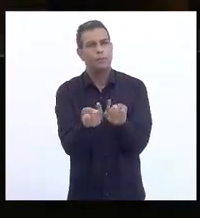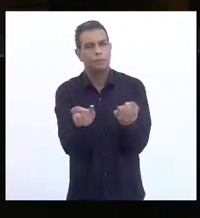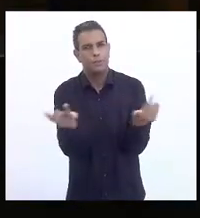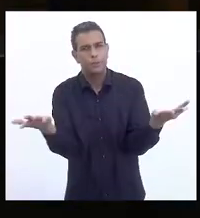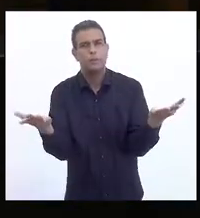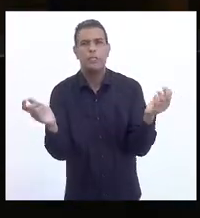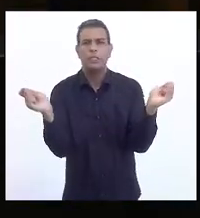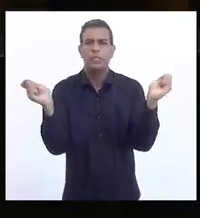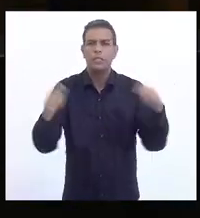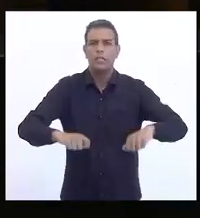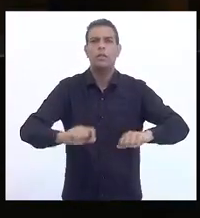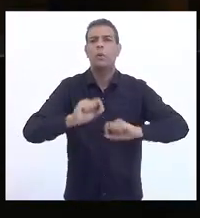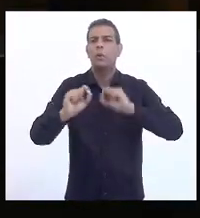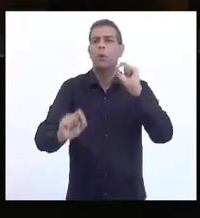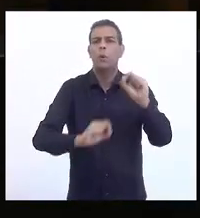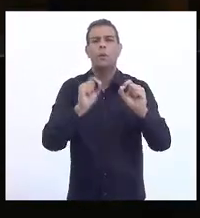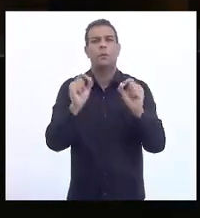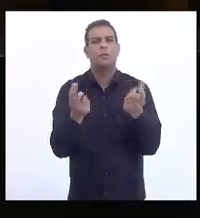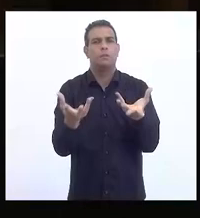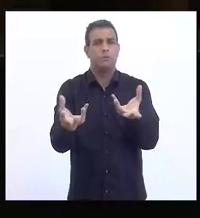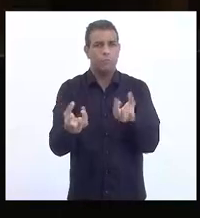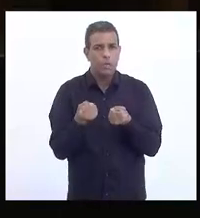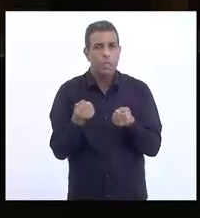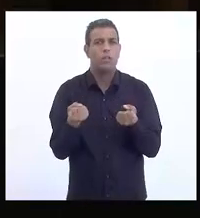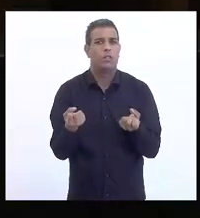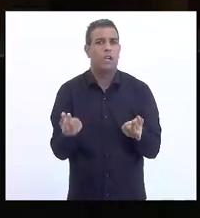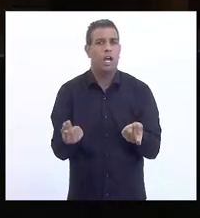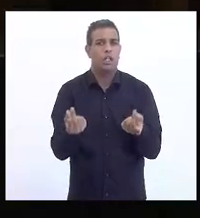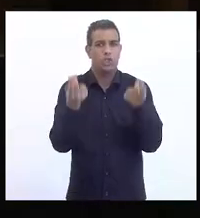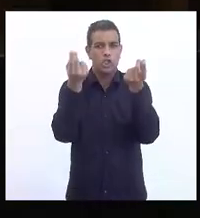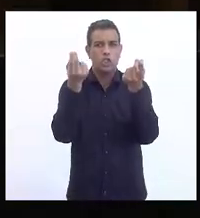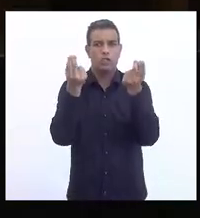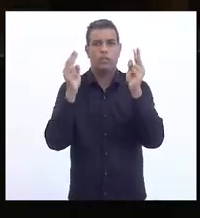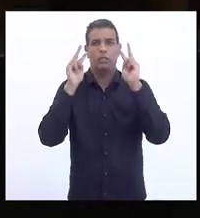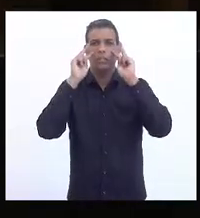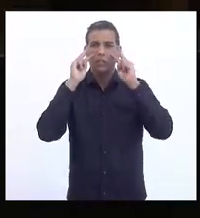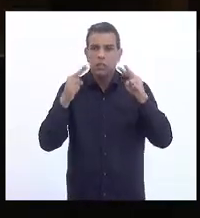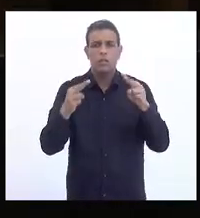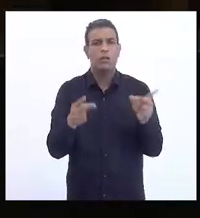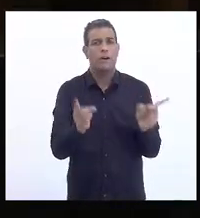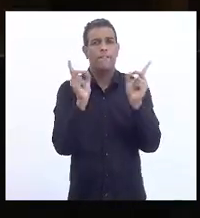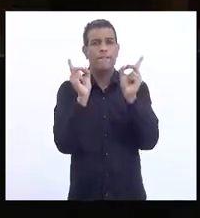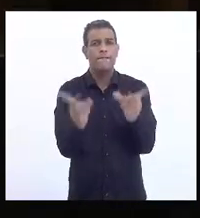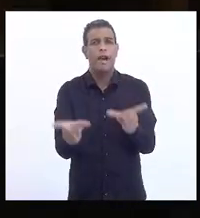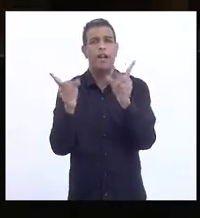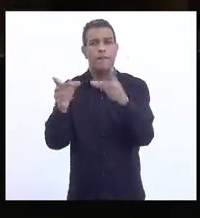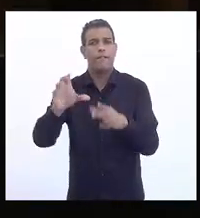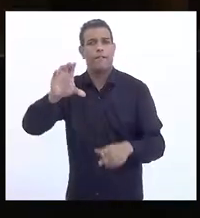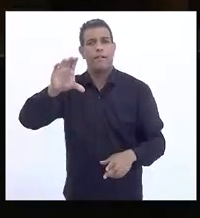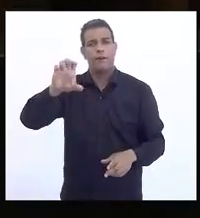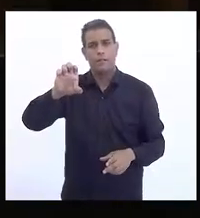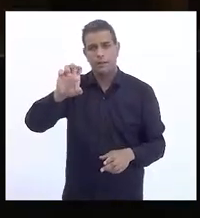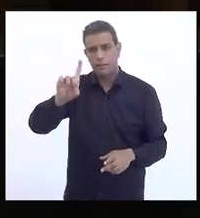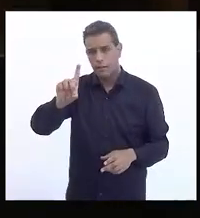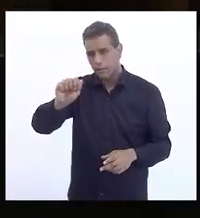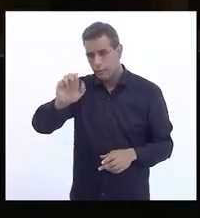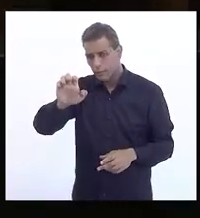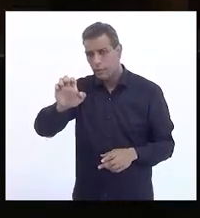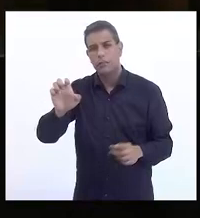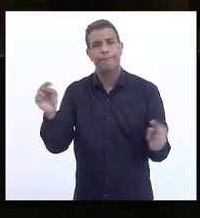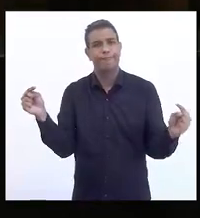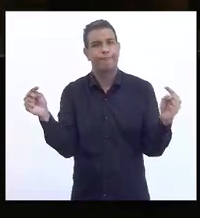pastas receberão o dinheiro advindo da venda da SEDAI, da venda que